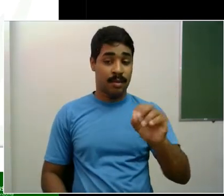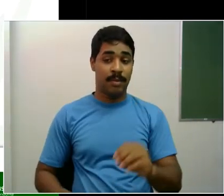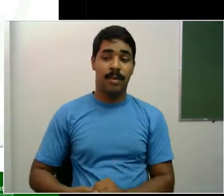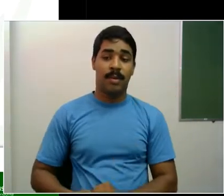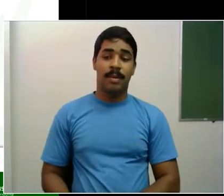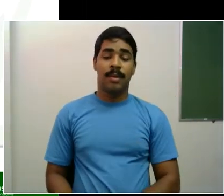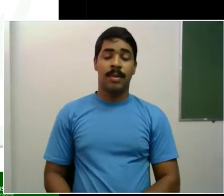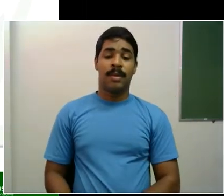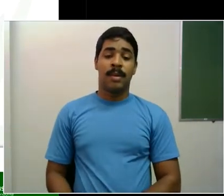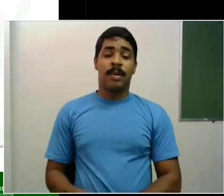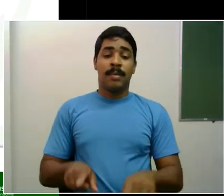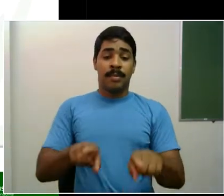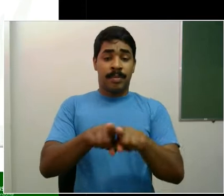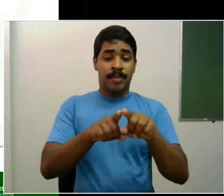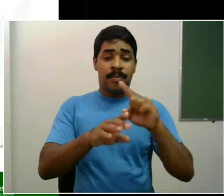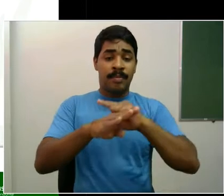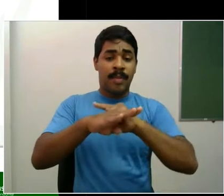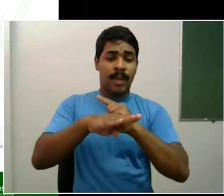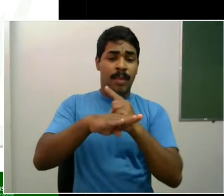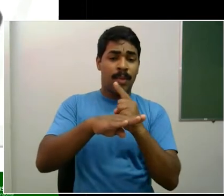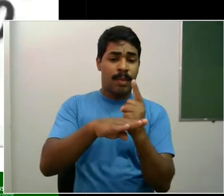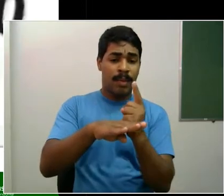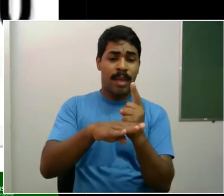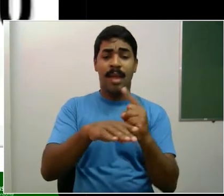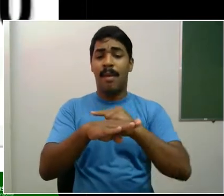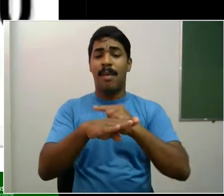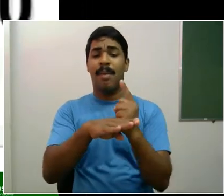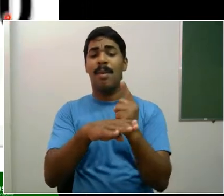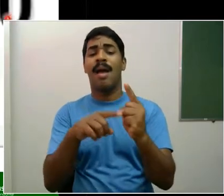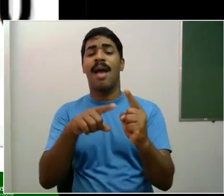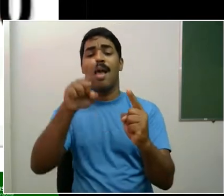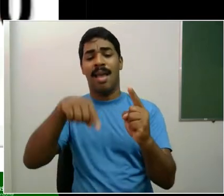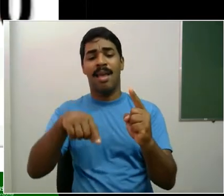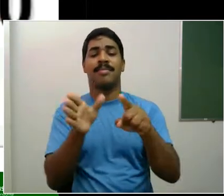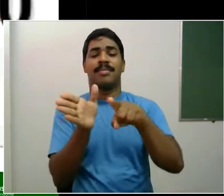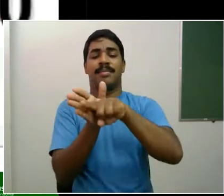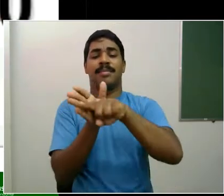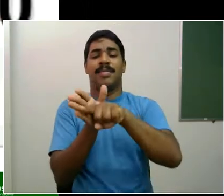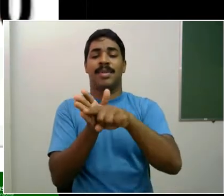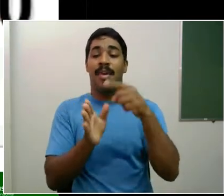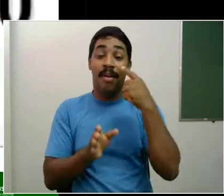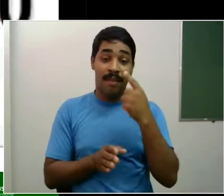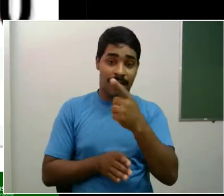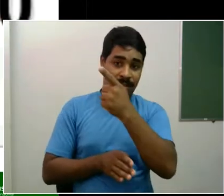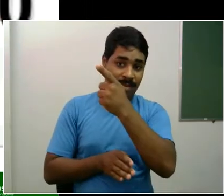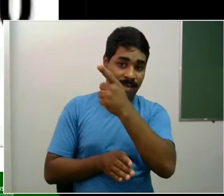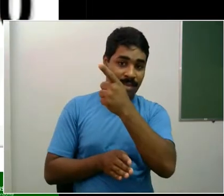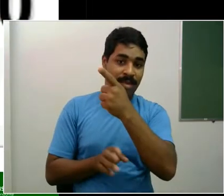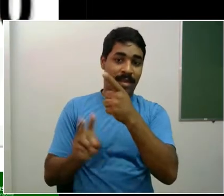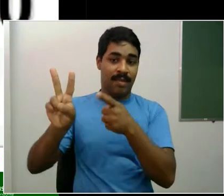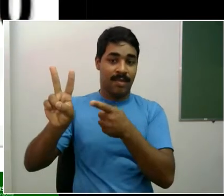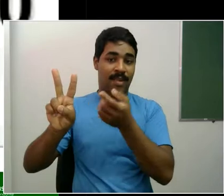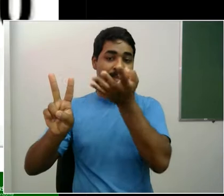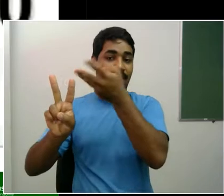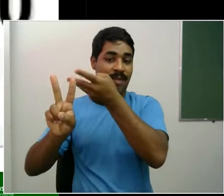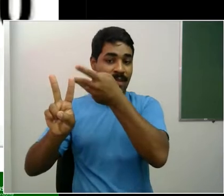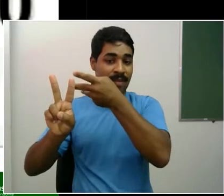é negativa. Tá? Então, velocidade menor que